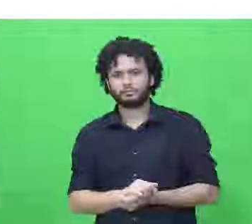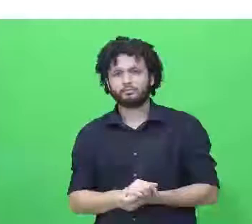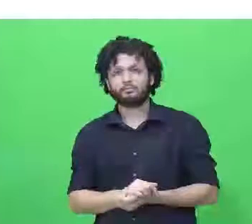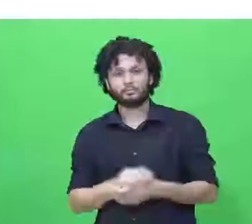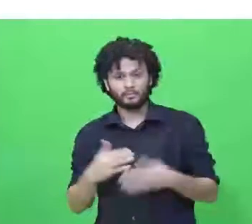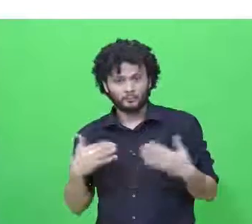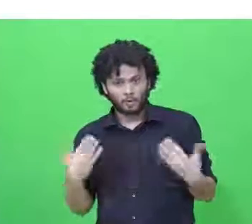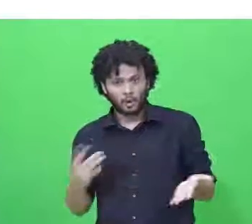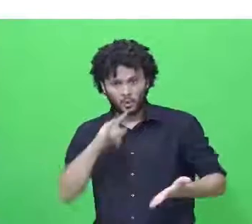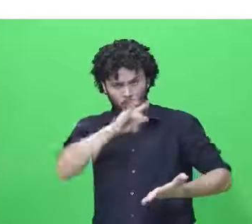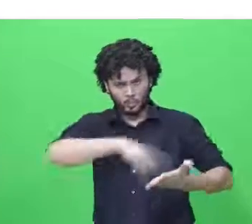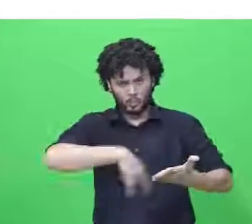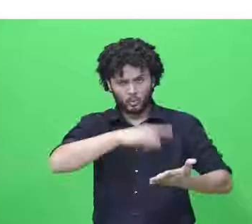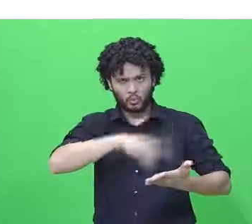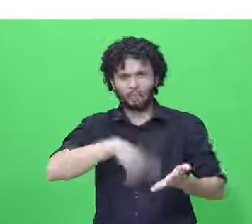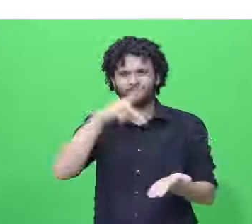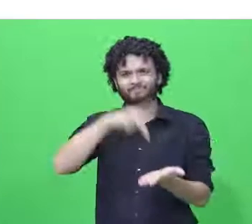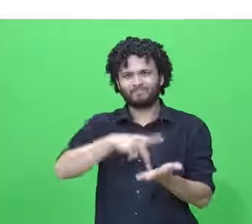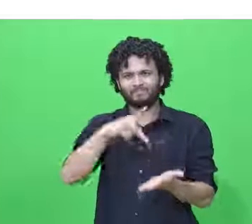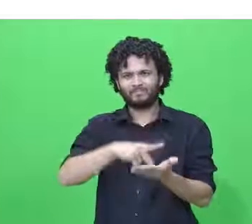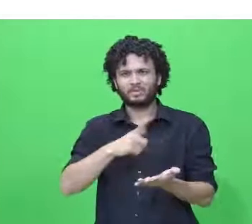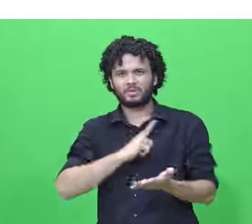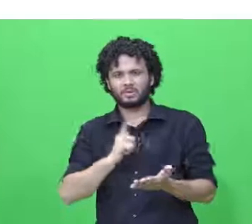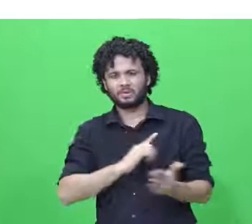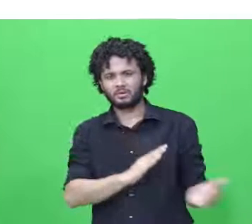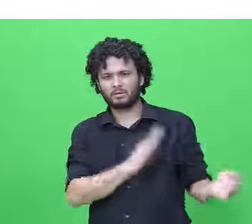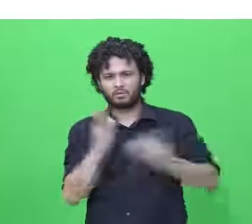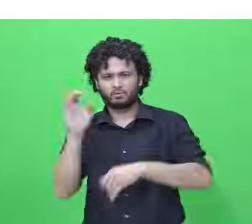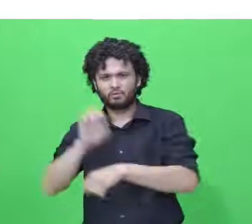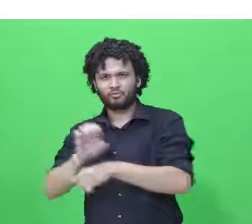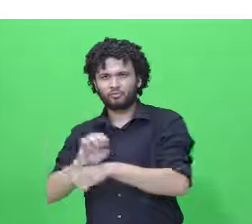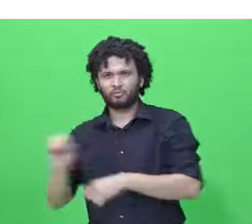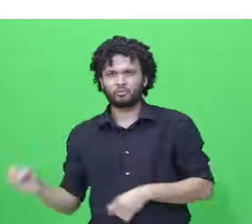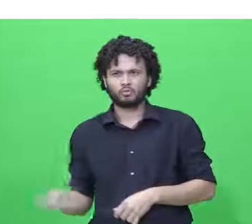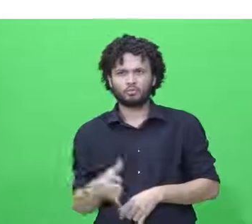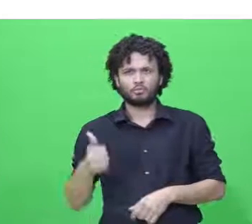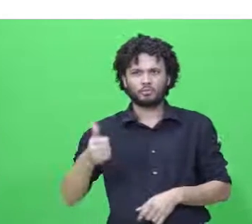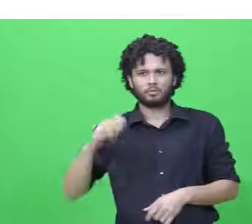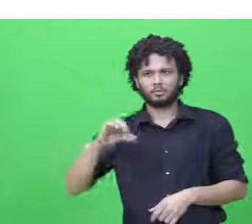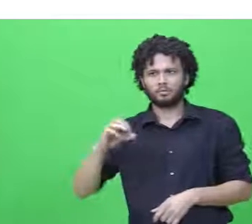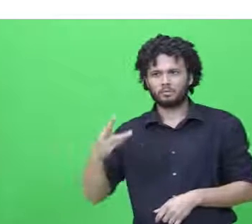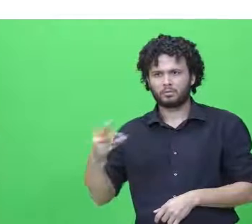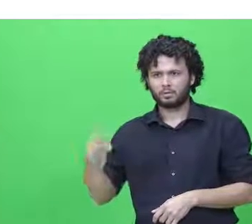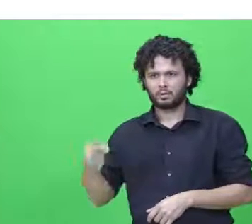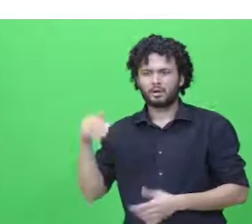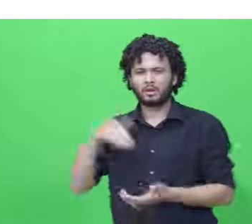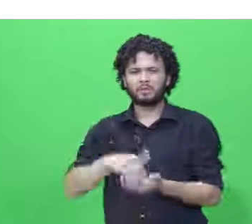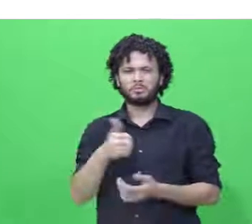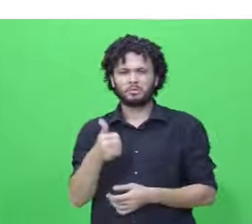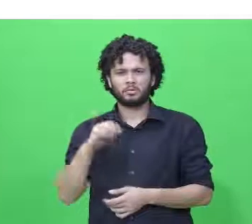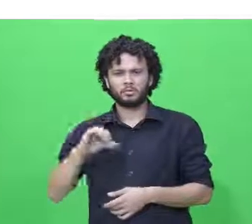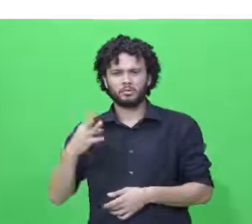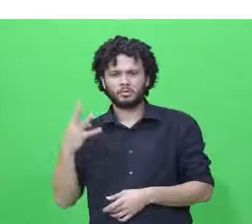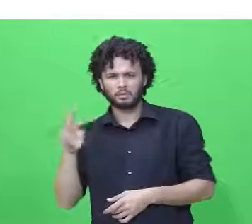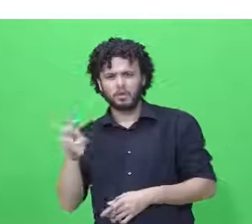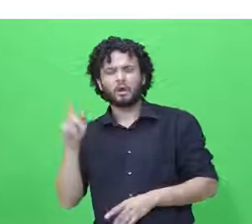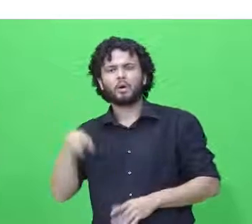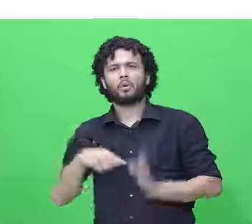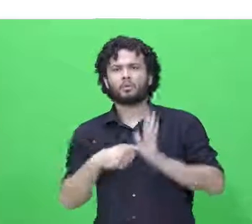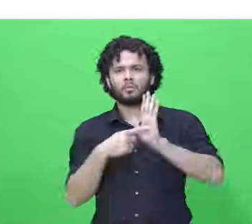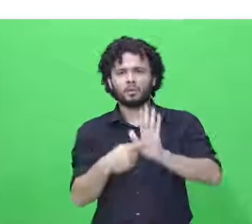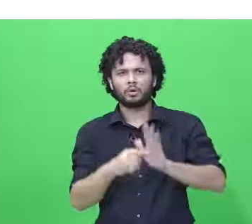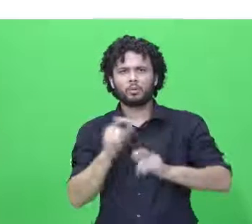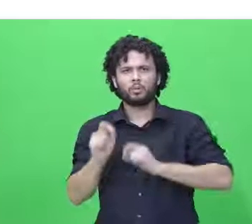Nesse documento oficial, a época do Estado Novo, 1937 a 45, é apresentada